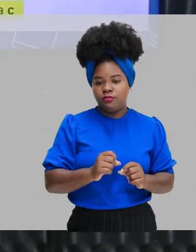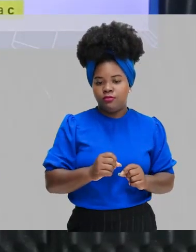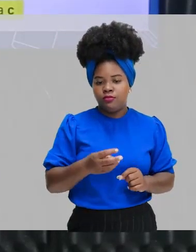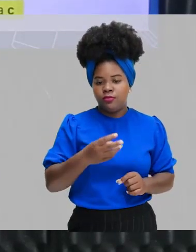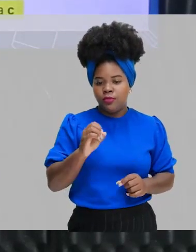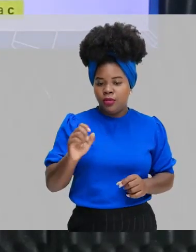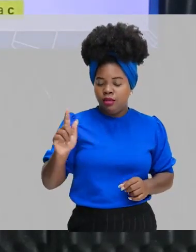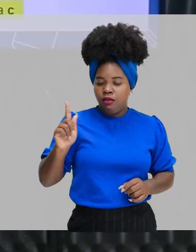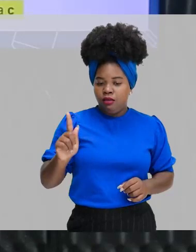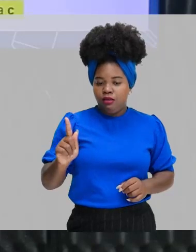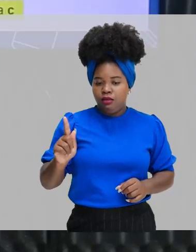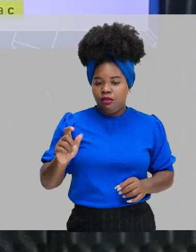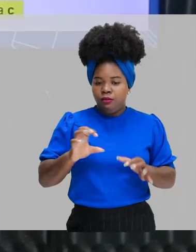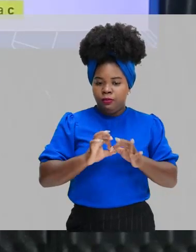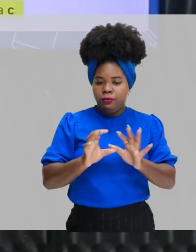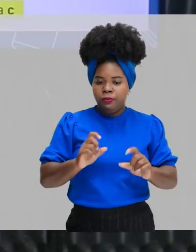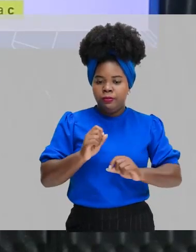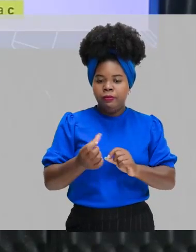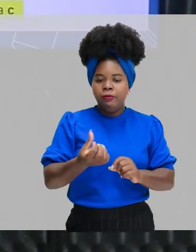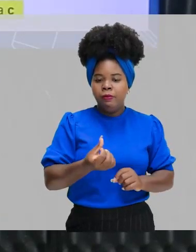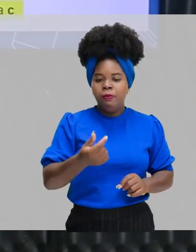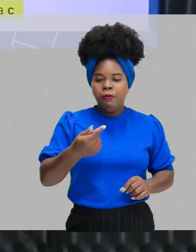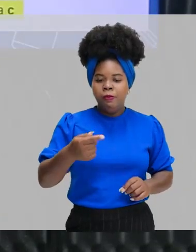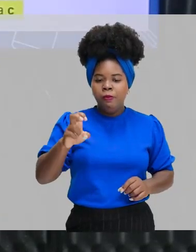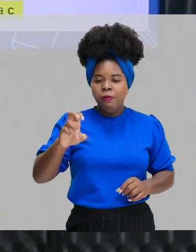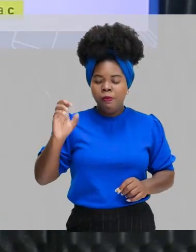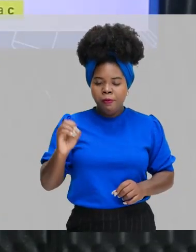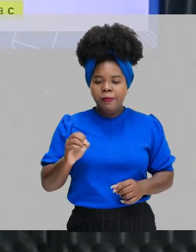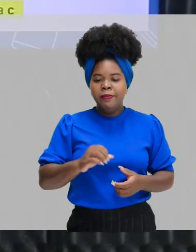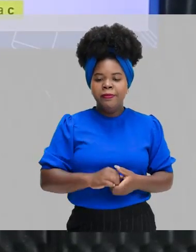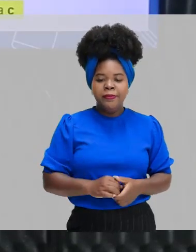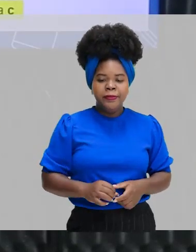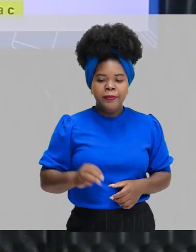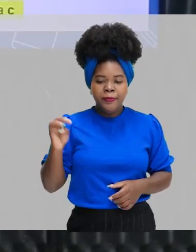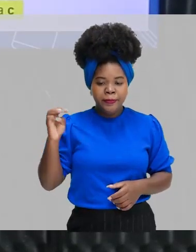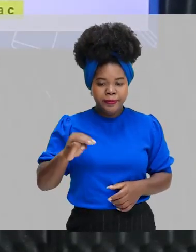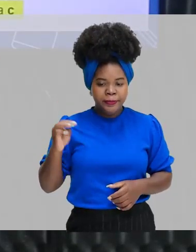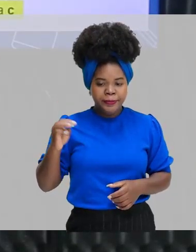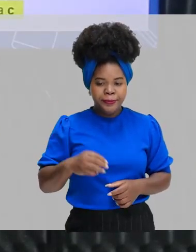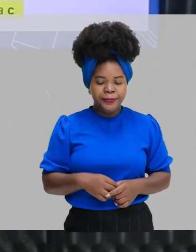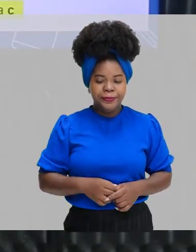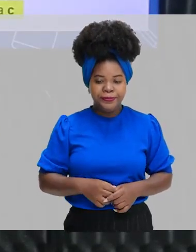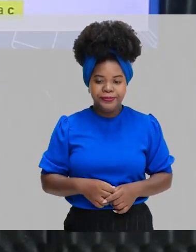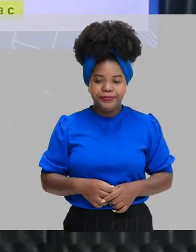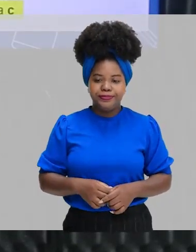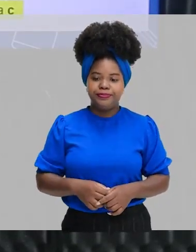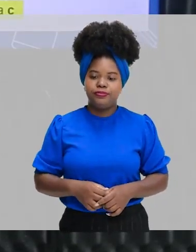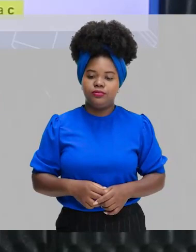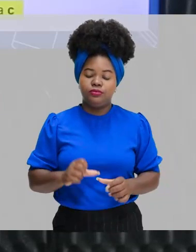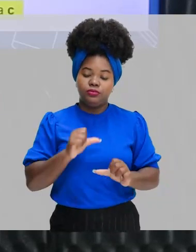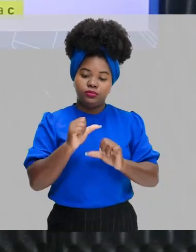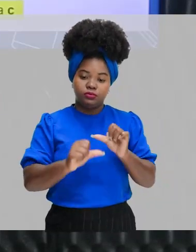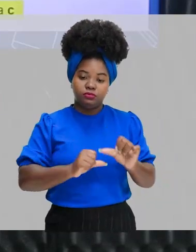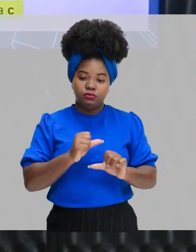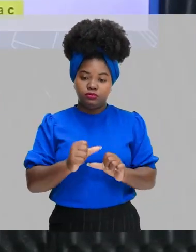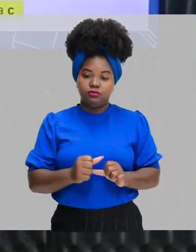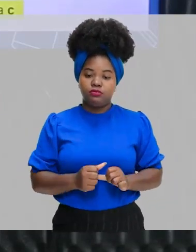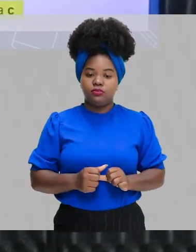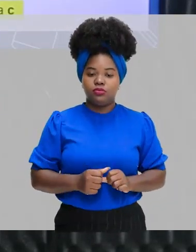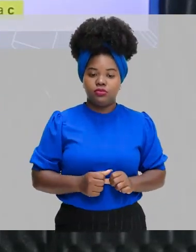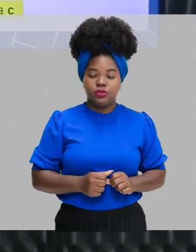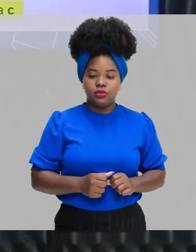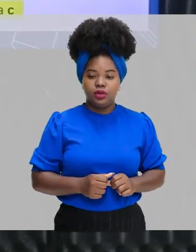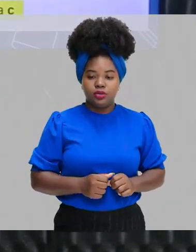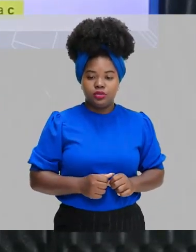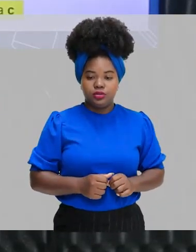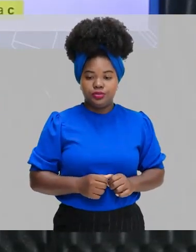G estão emitindo né 6750 emissões por minuto se a gente transformar para segundo